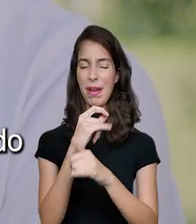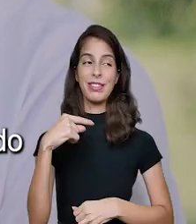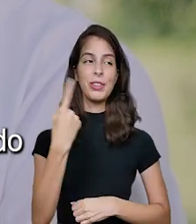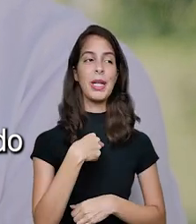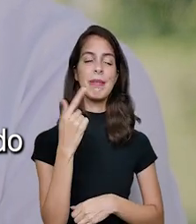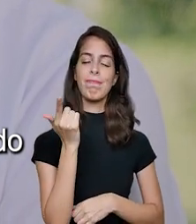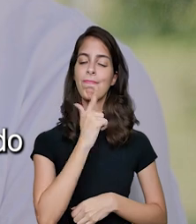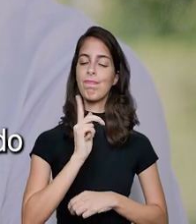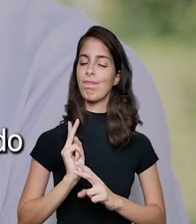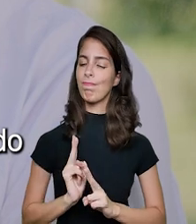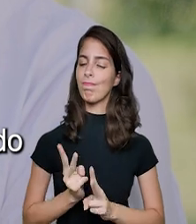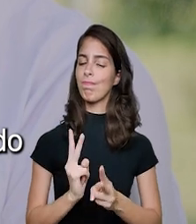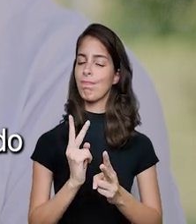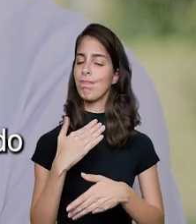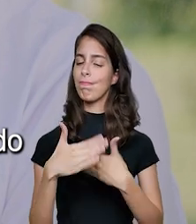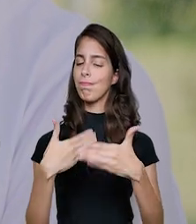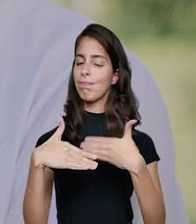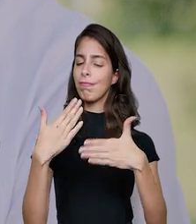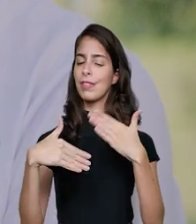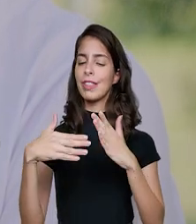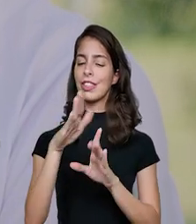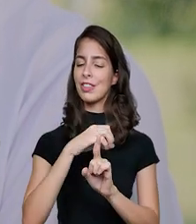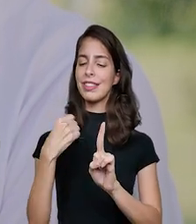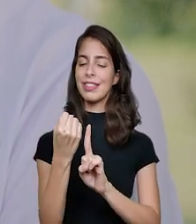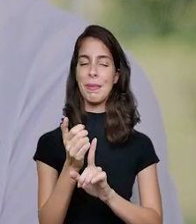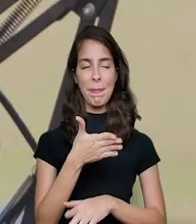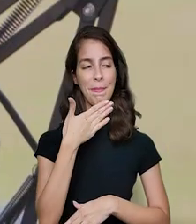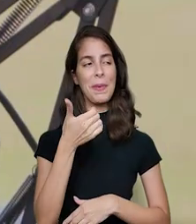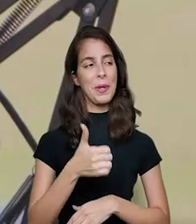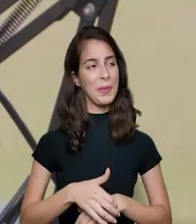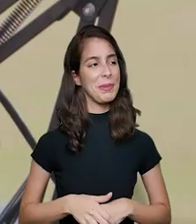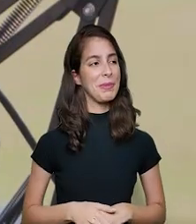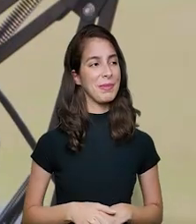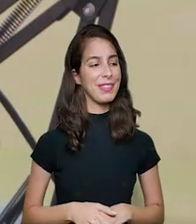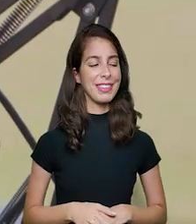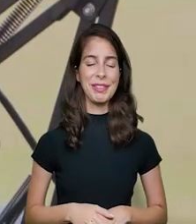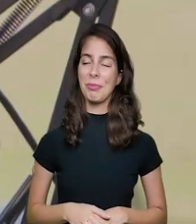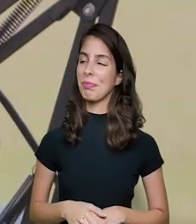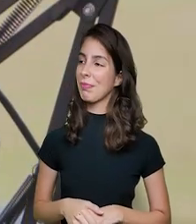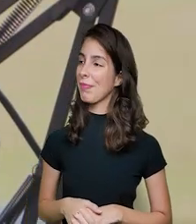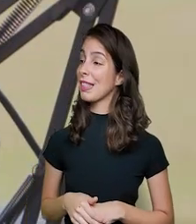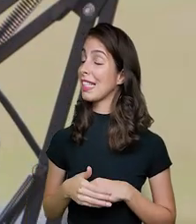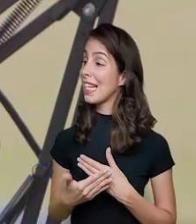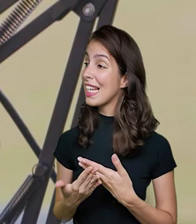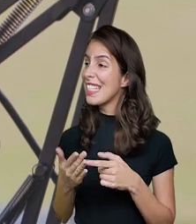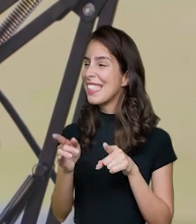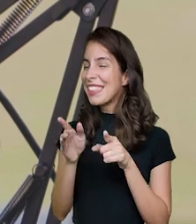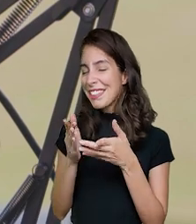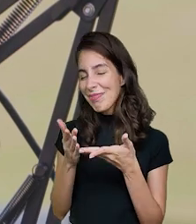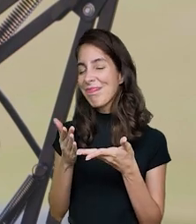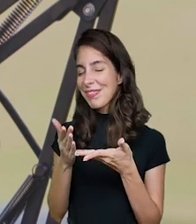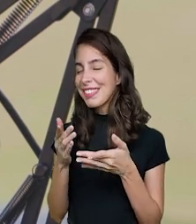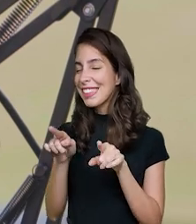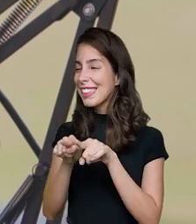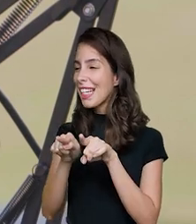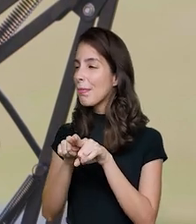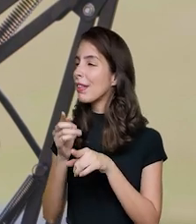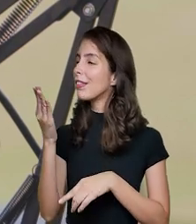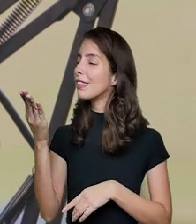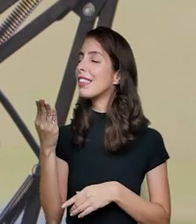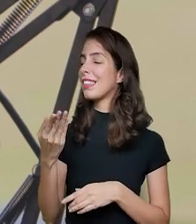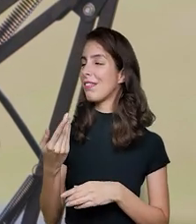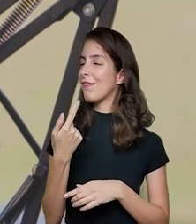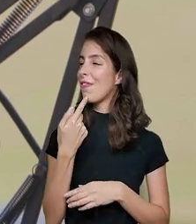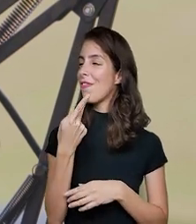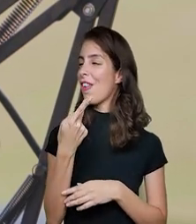continuar a construir uma sociedade melhor e já di o senhor mencionou o o ministro Silvio de